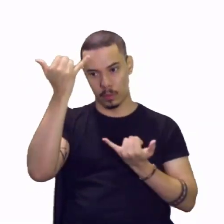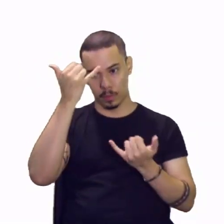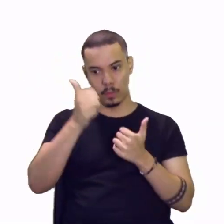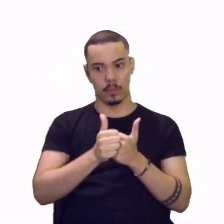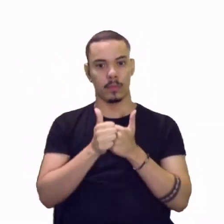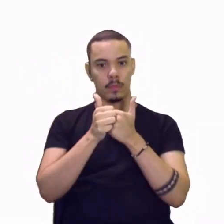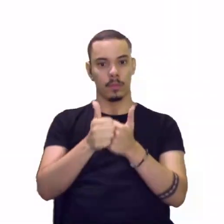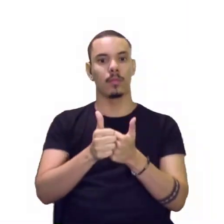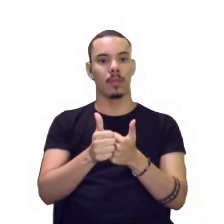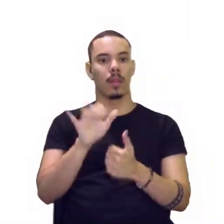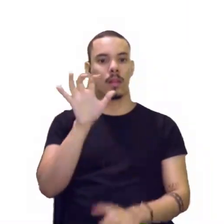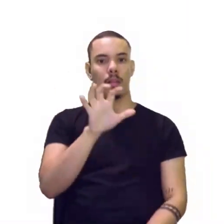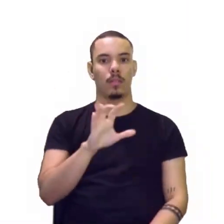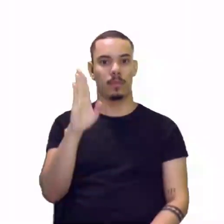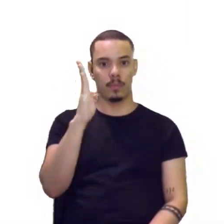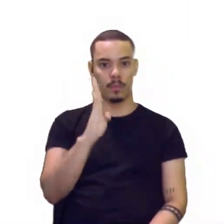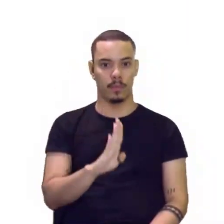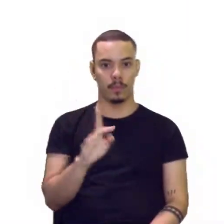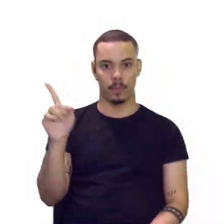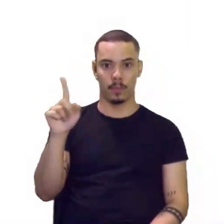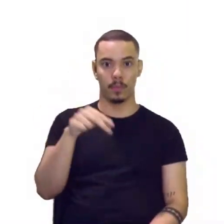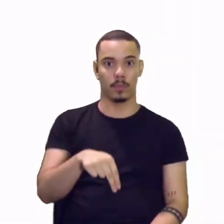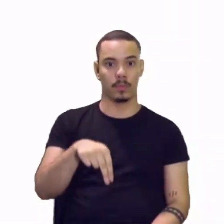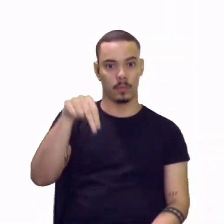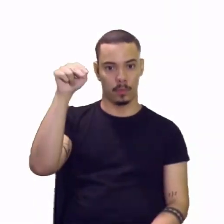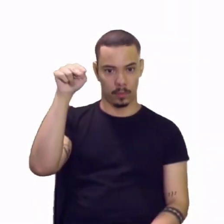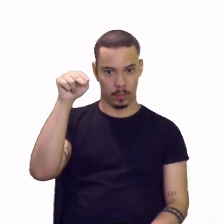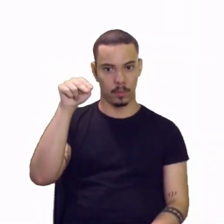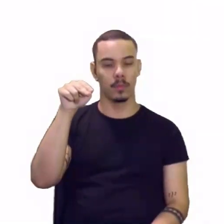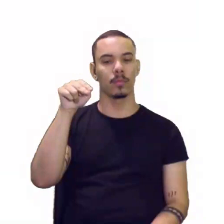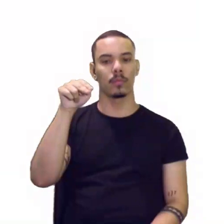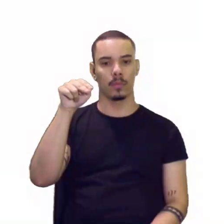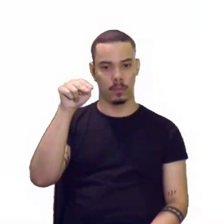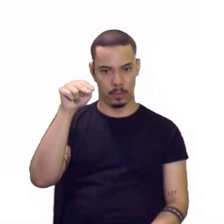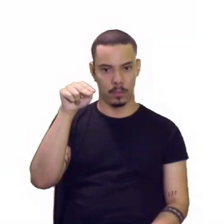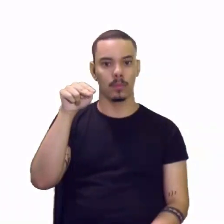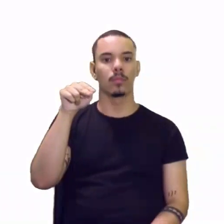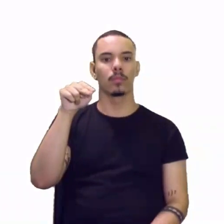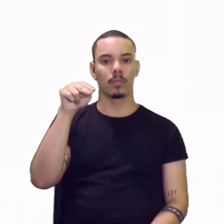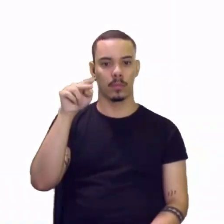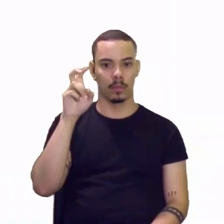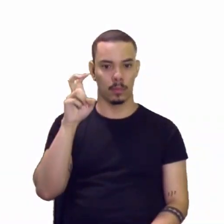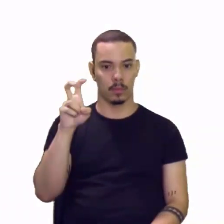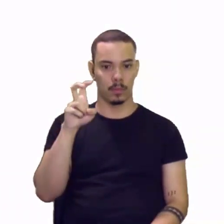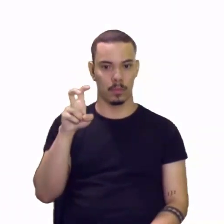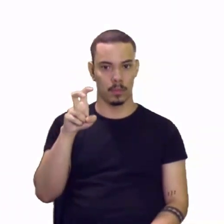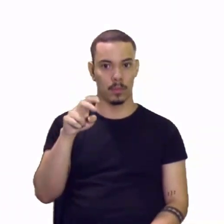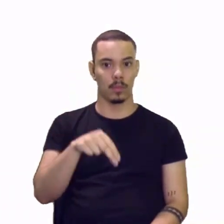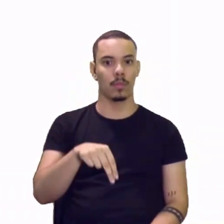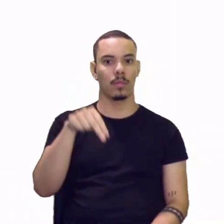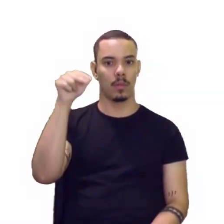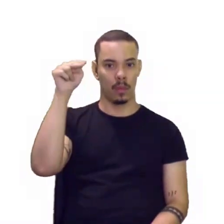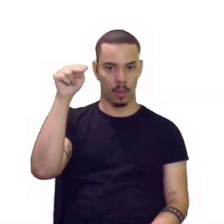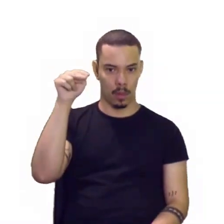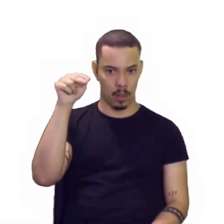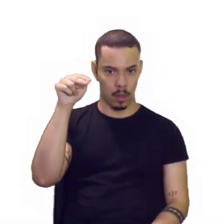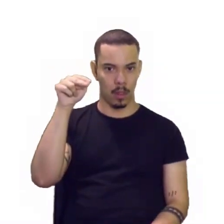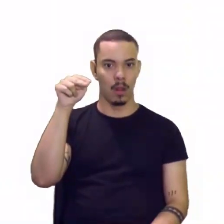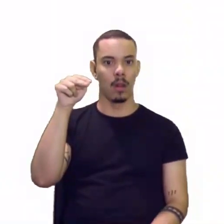as regiões brasileiras. Nós temos Norte, certo? São 5 regiões geográficas: Norte,